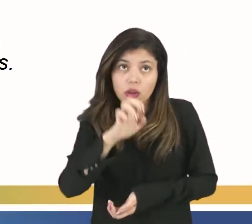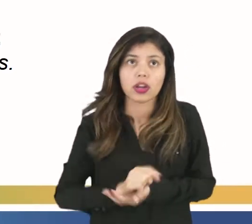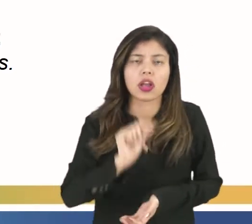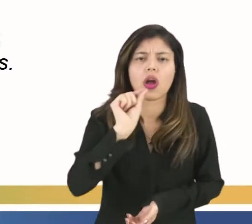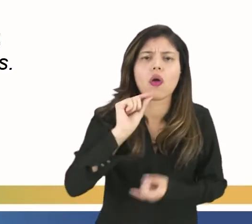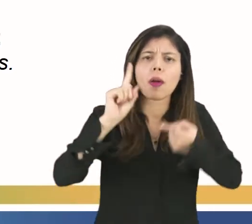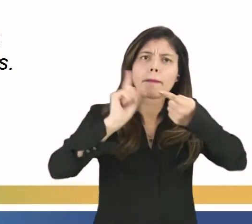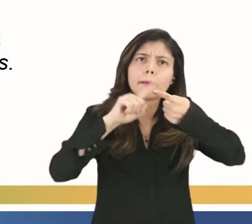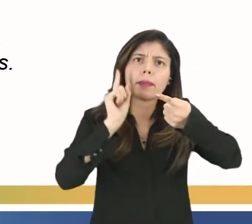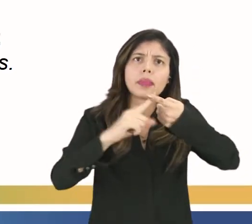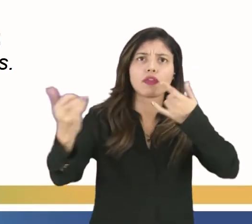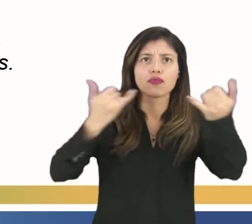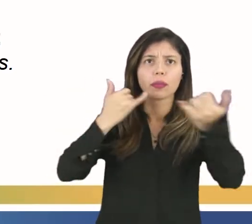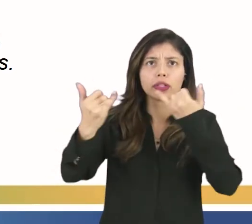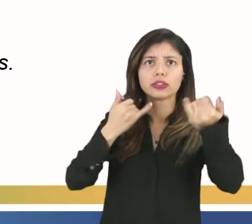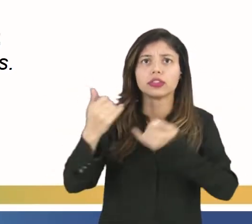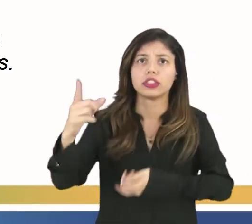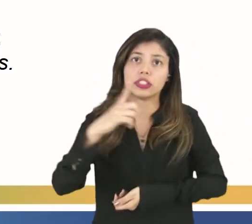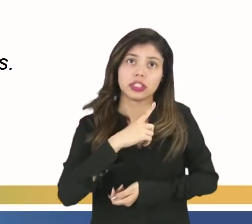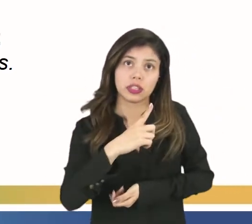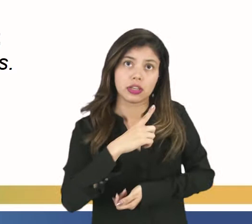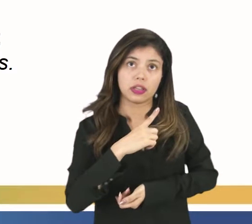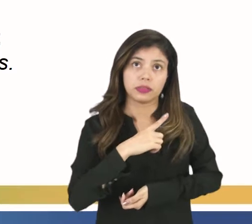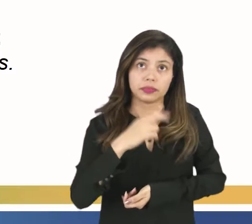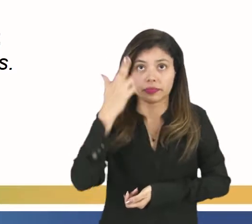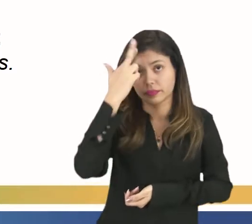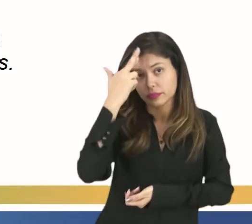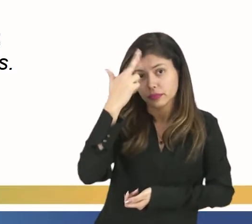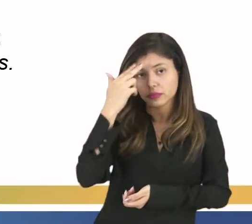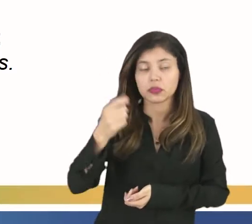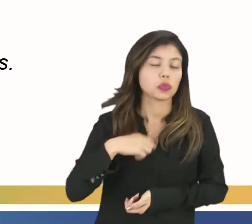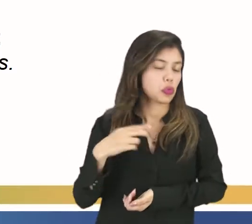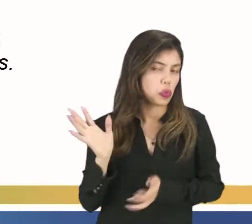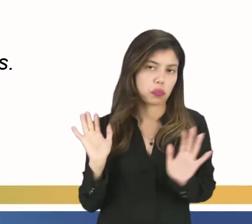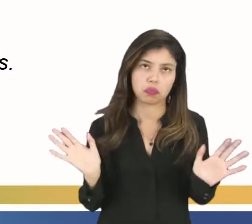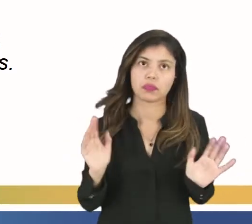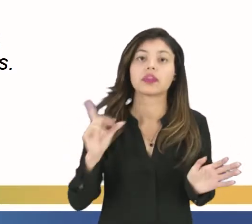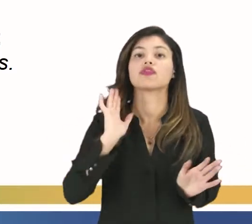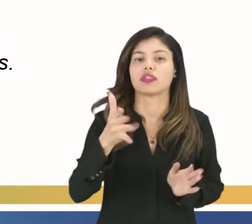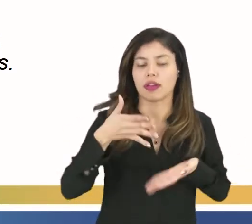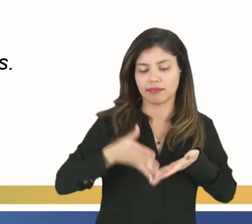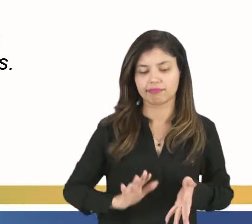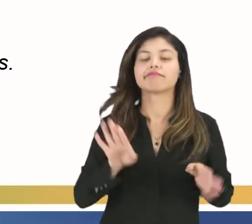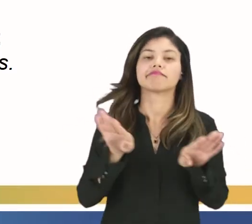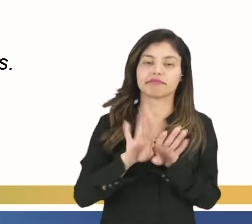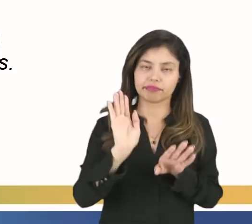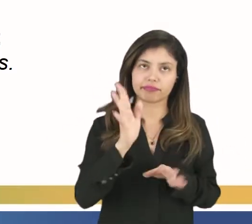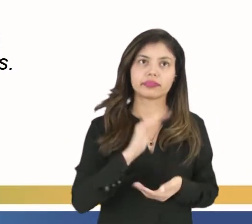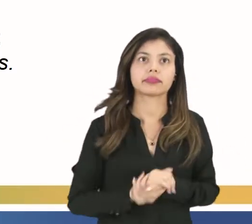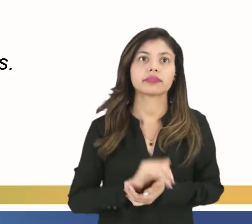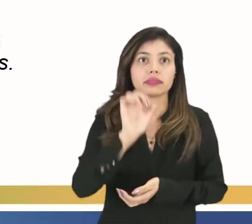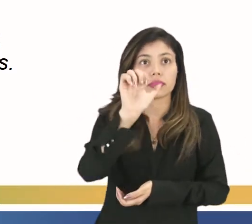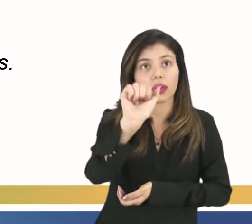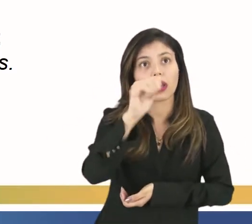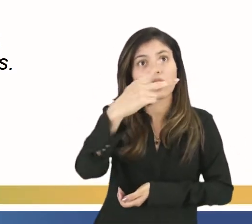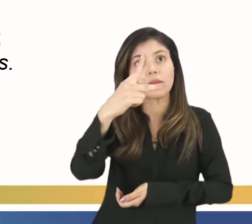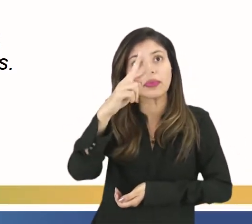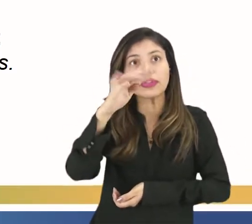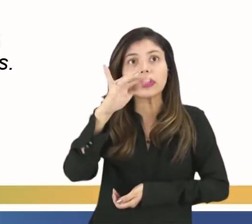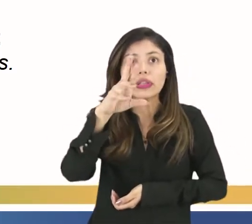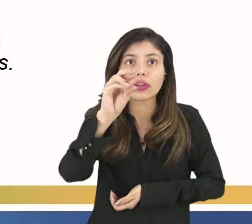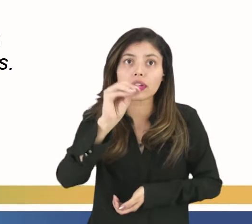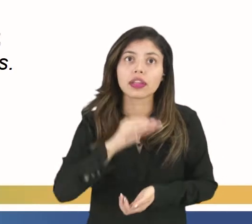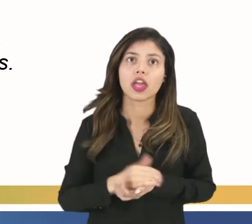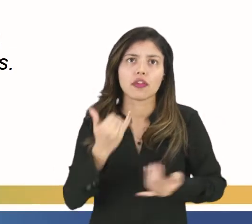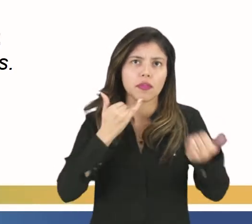O a priori são informações de que nós dispomos naturalmente, já nasce com a gente. E o a posteriori são informações